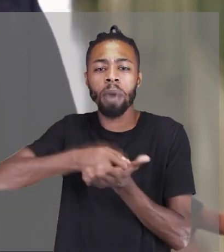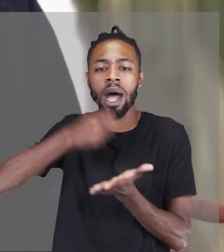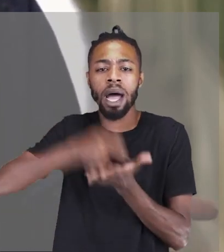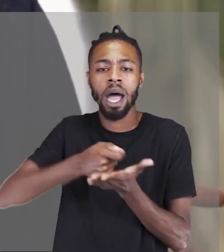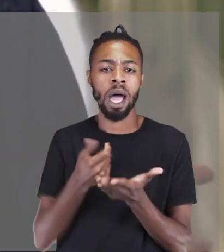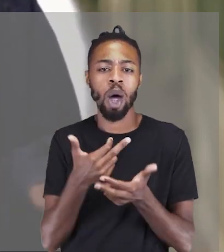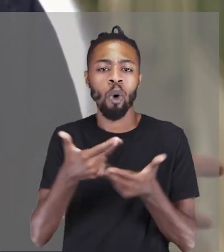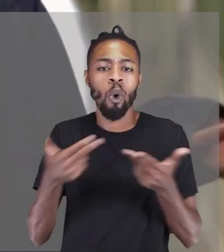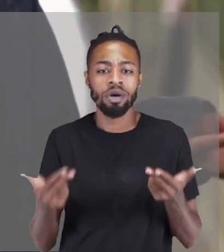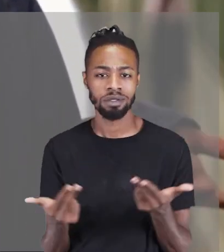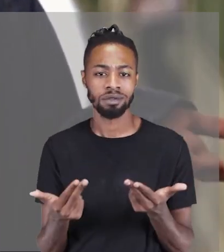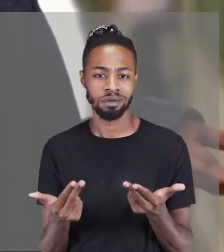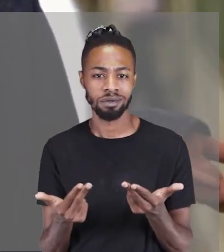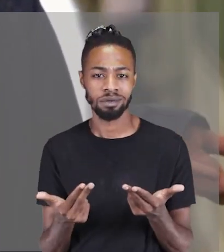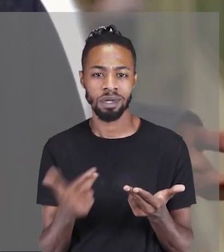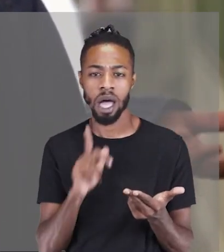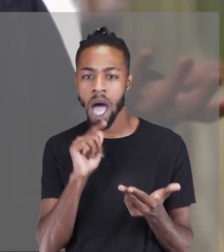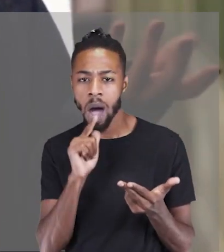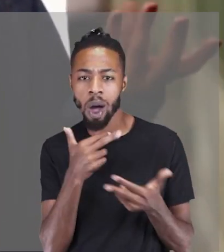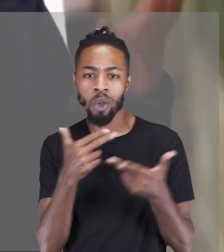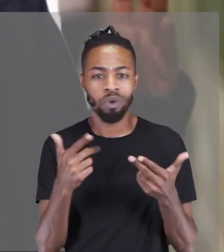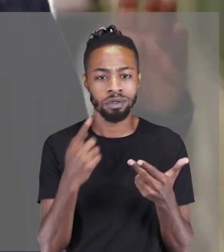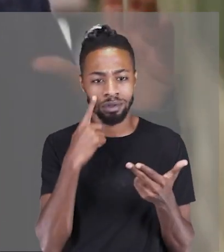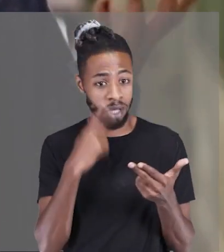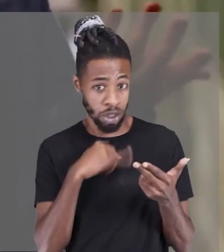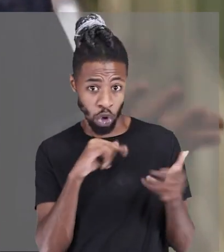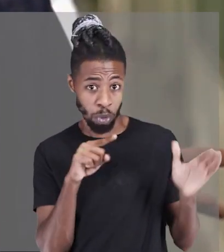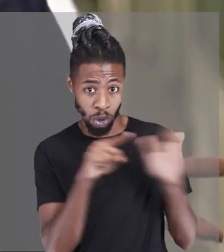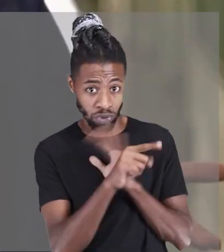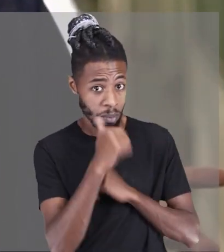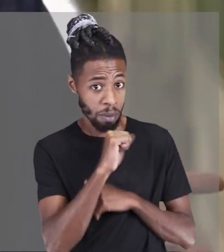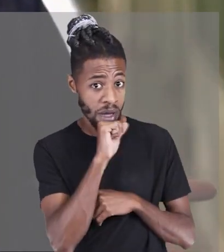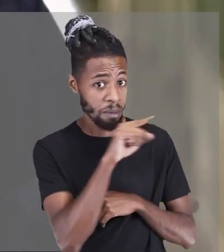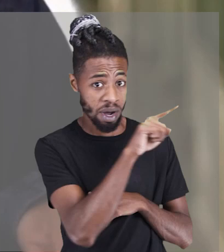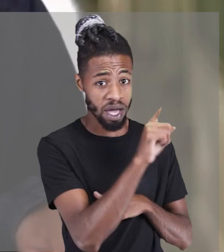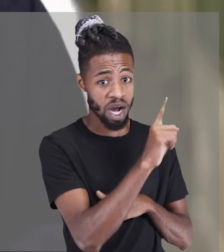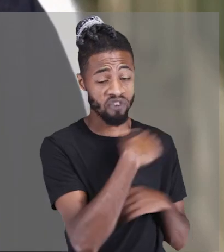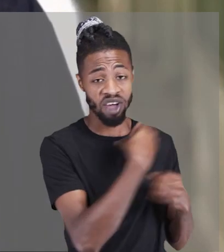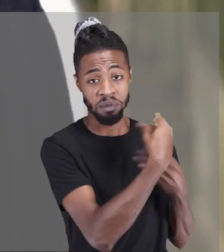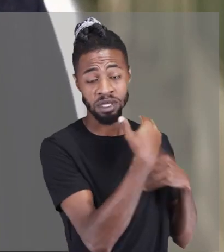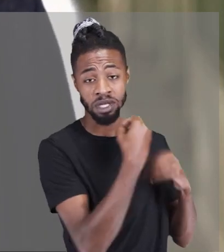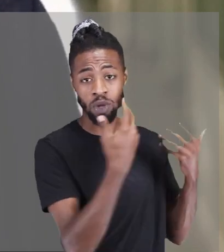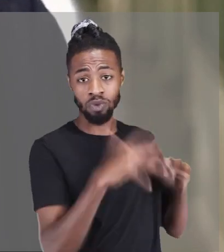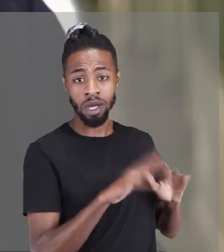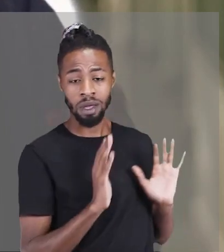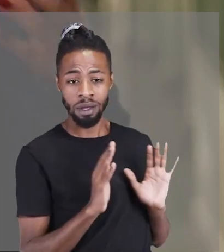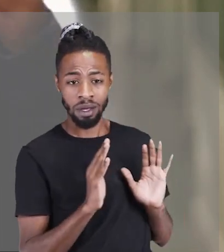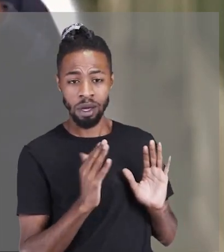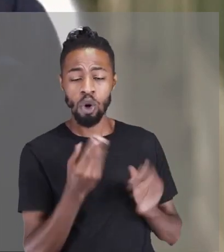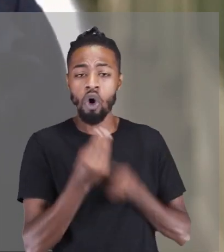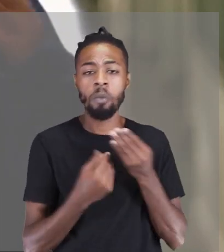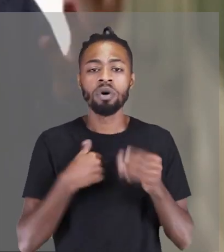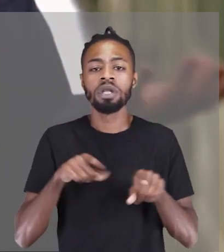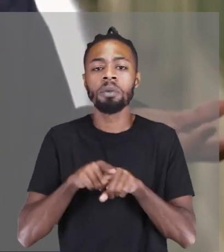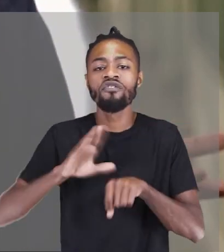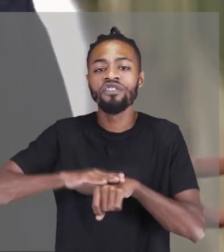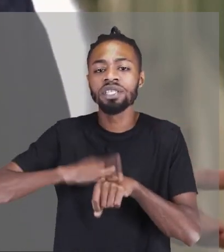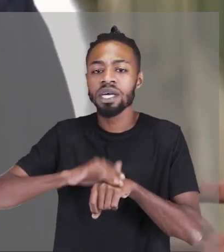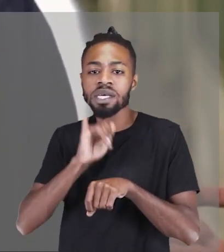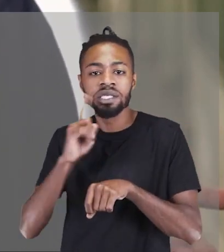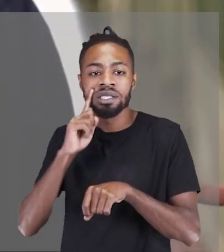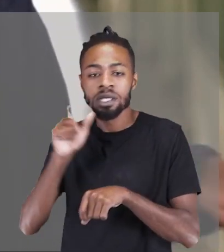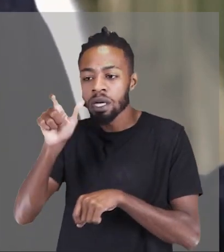uma conta. Eu não sei pagar uma conta. Se eu perguntar para minha mãe, eu nunca vou aprender. Vou aprender na marra. Ou como fazer uns